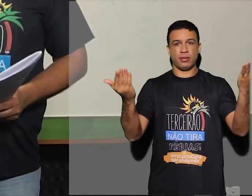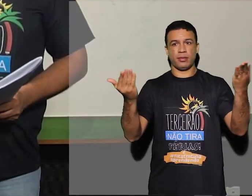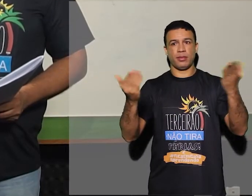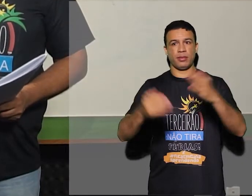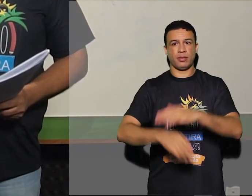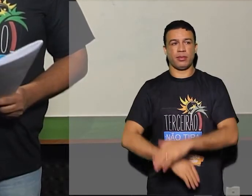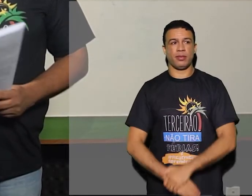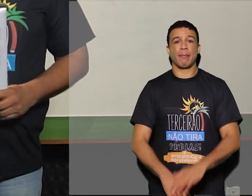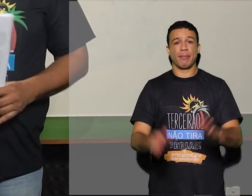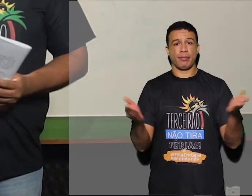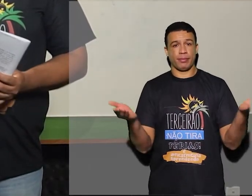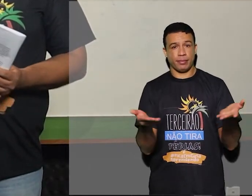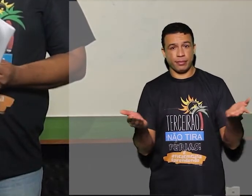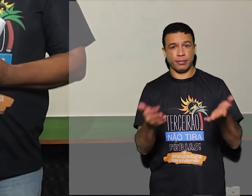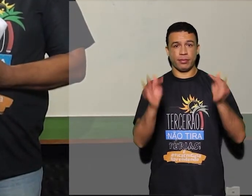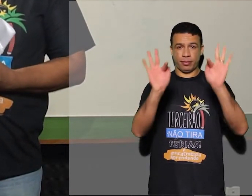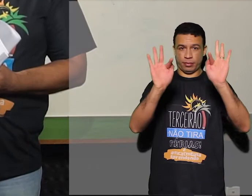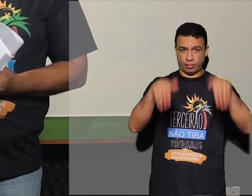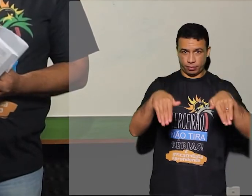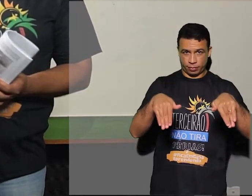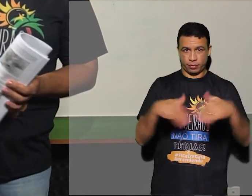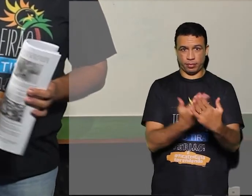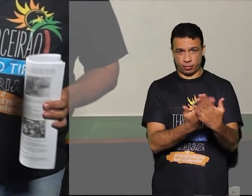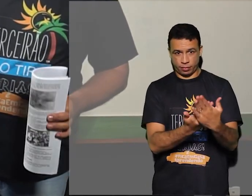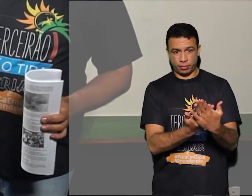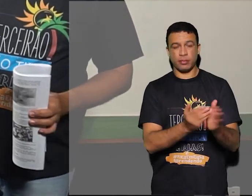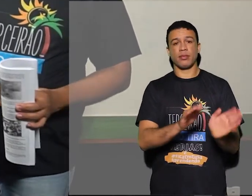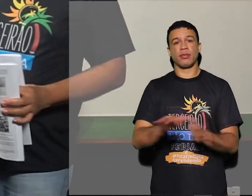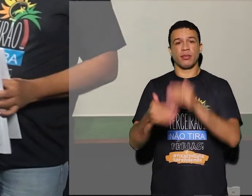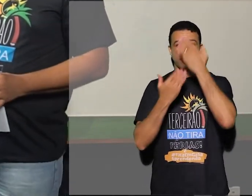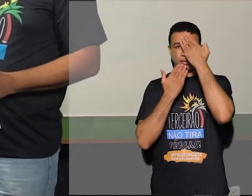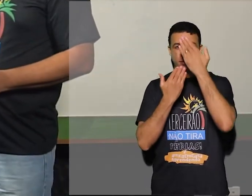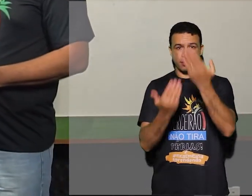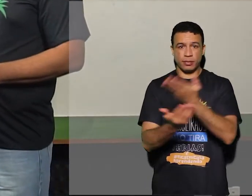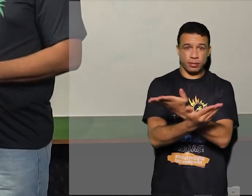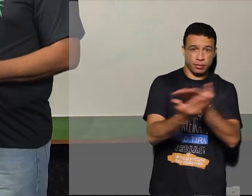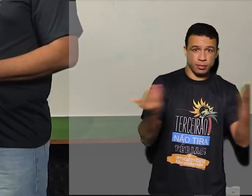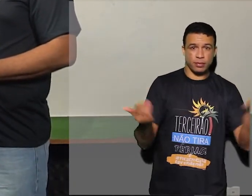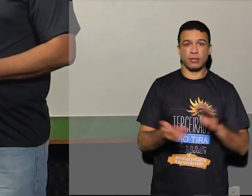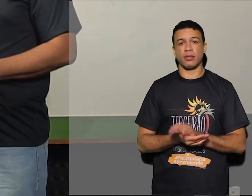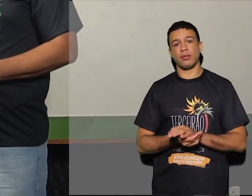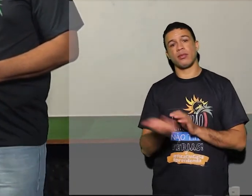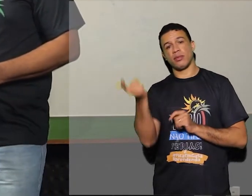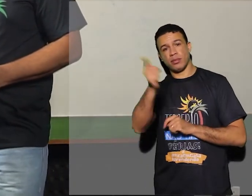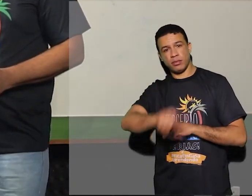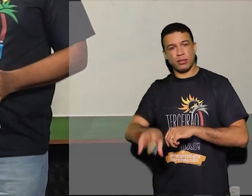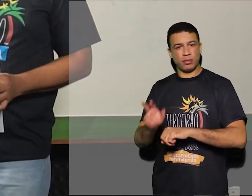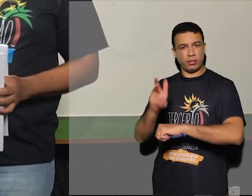E aqui a gente termina o primeiro bloco. Eu quero agradecer a vocês. Na próxima a gente vai continuar